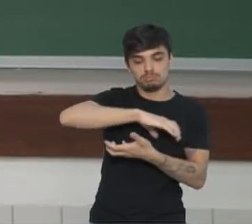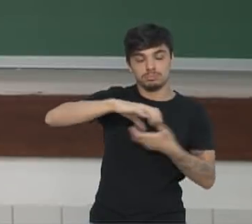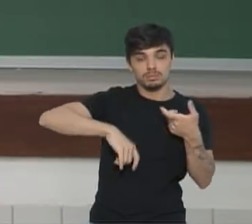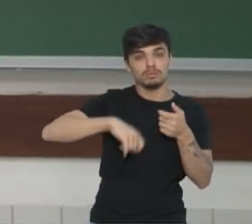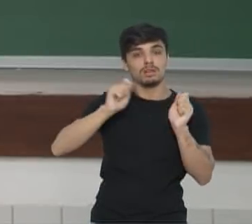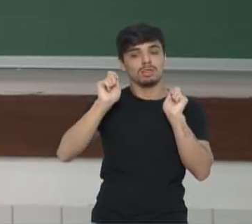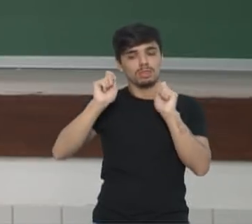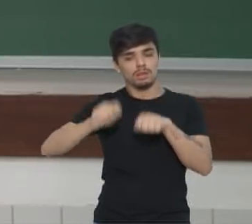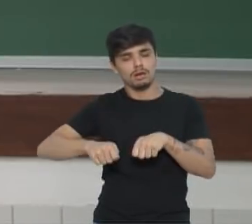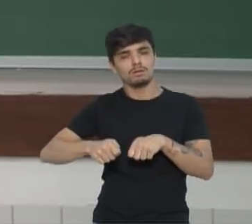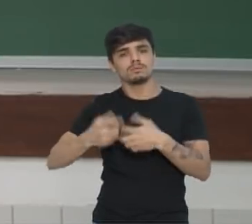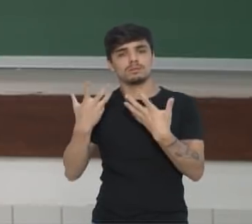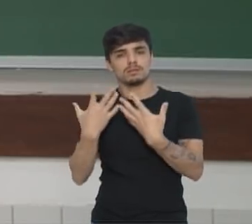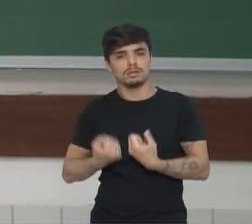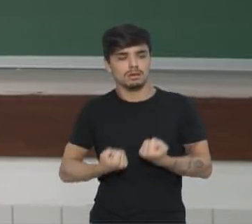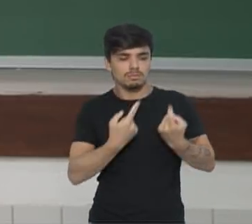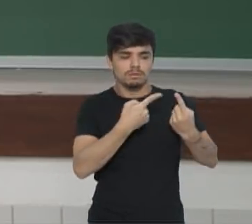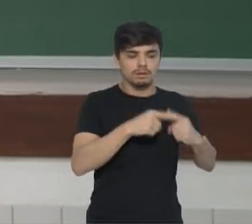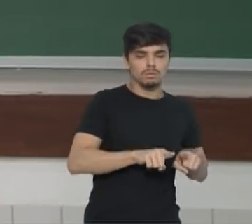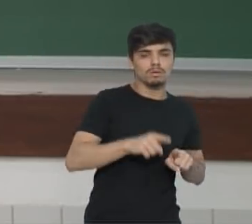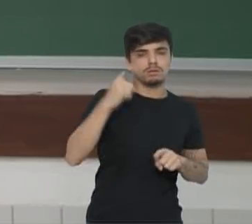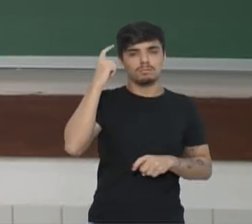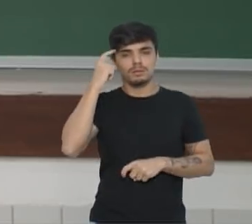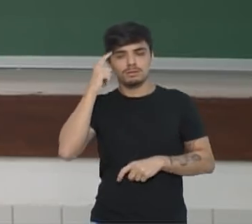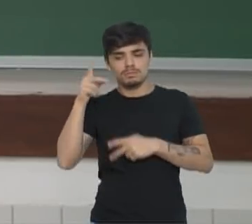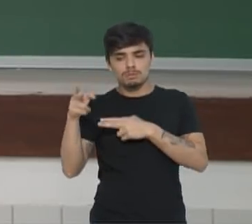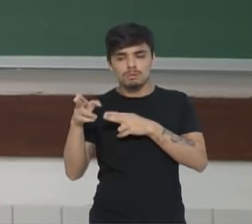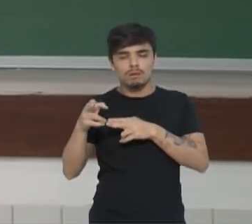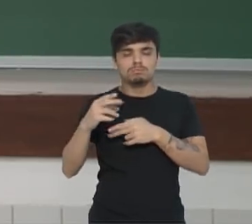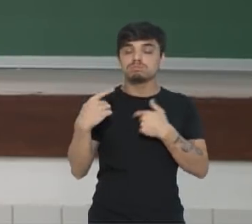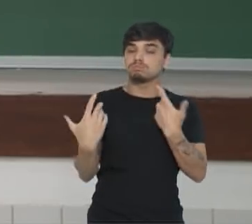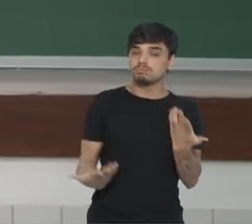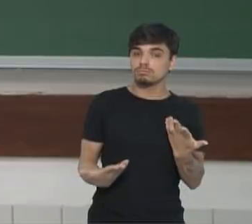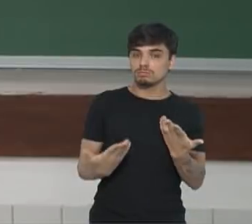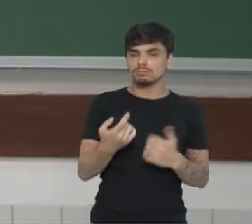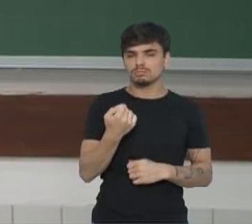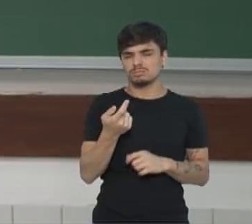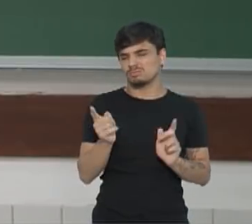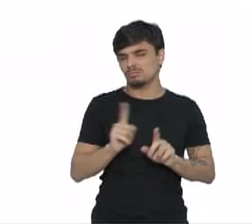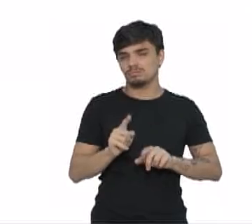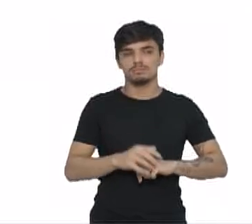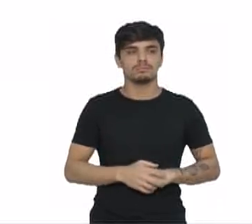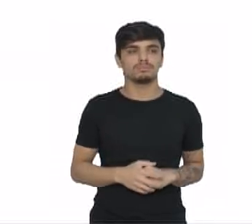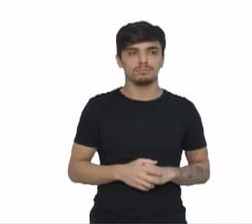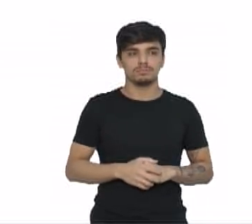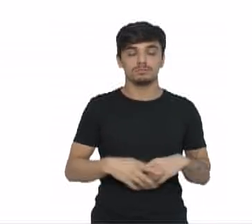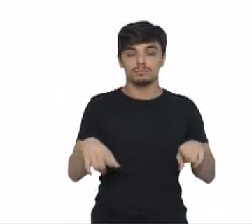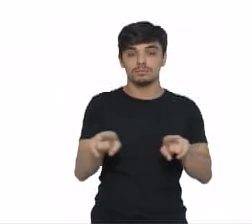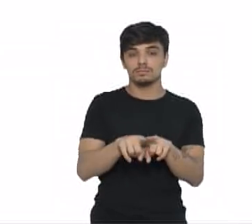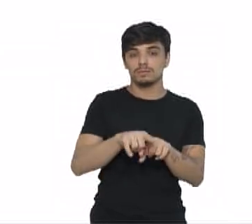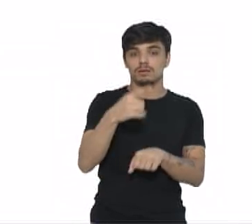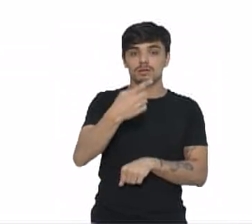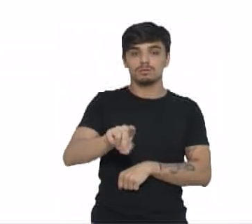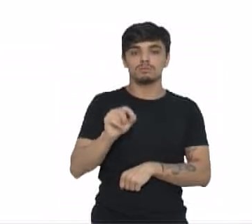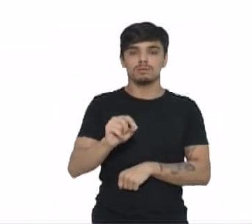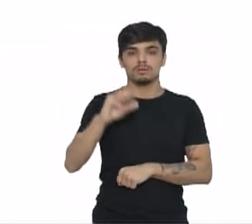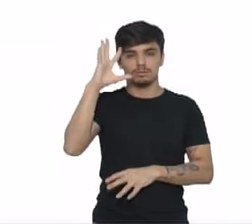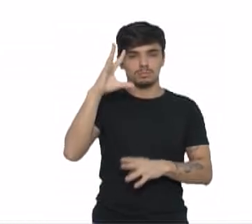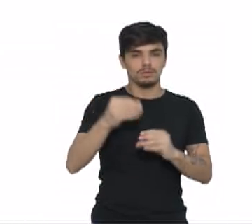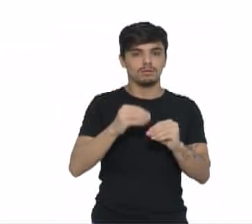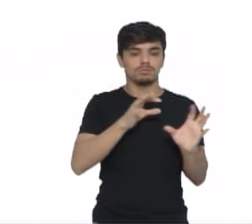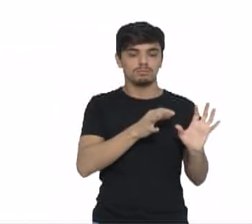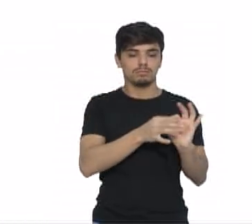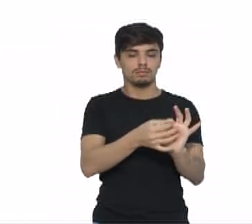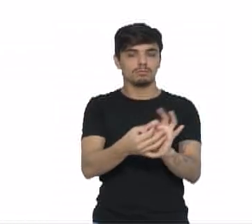que eles eram contra? Todos eles pensavam de maneira igual? Pouco provável, né? E, por último, compreender o contexto que vai